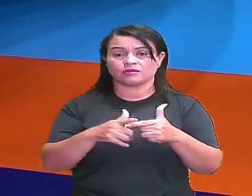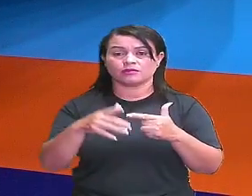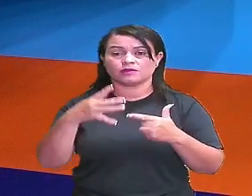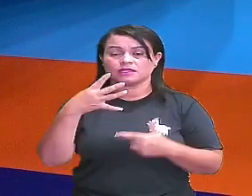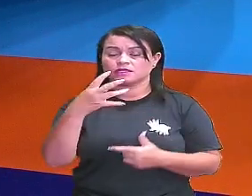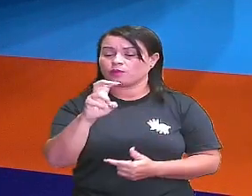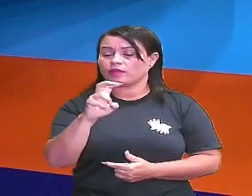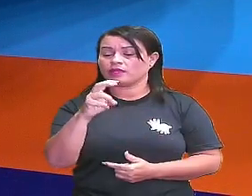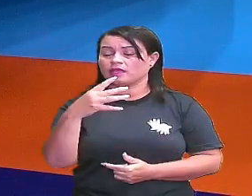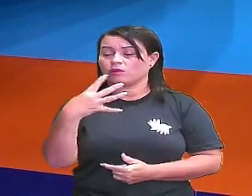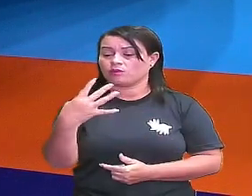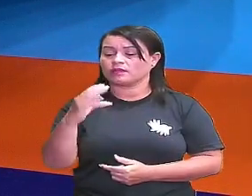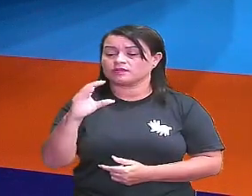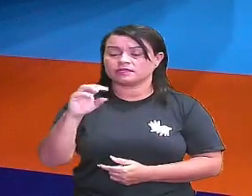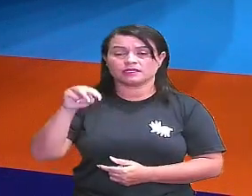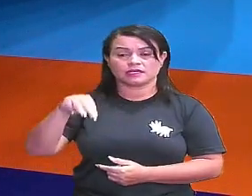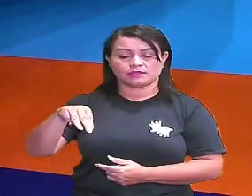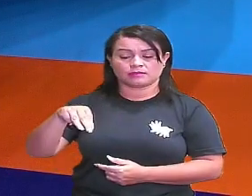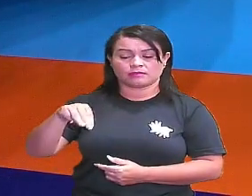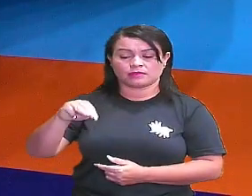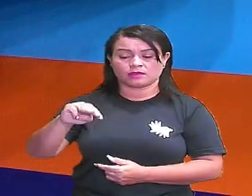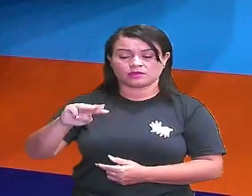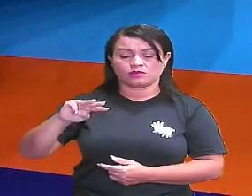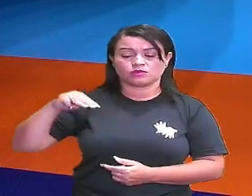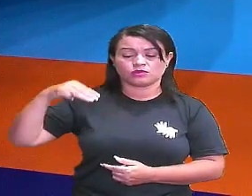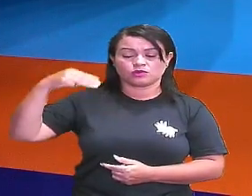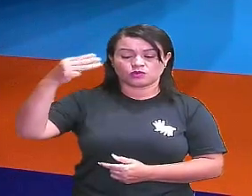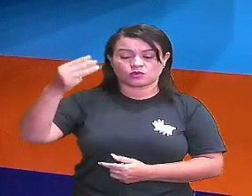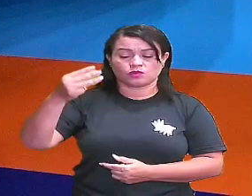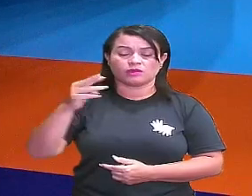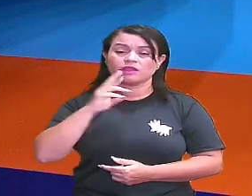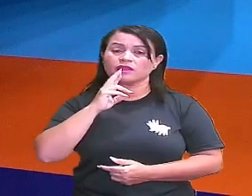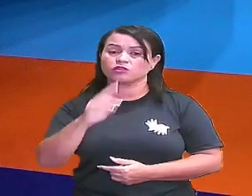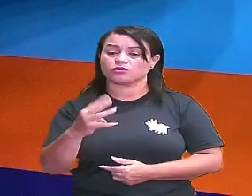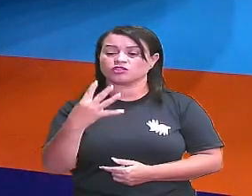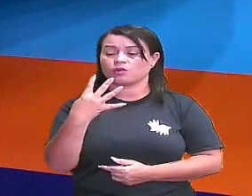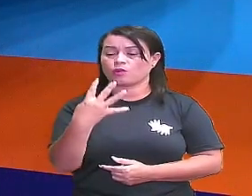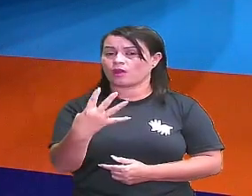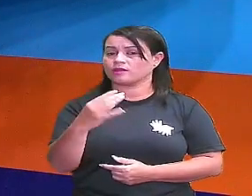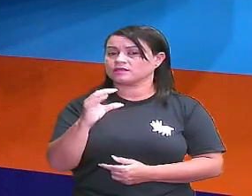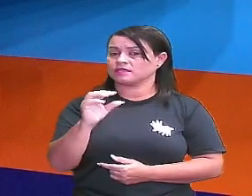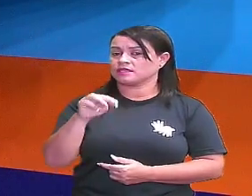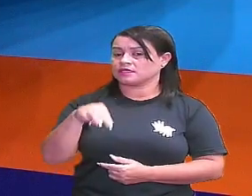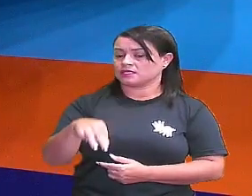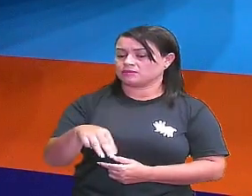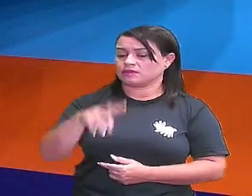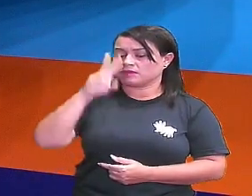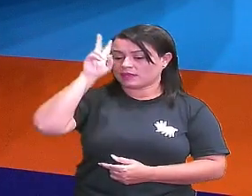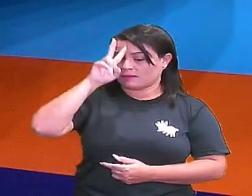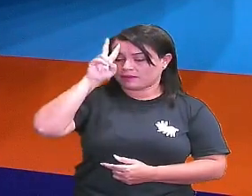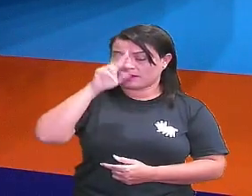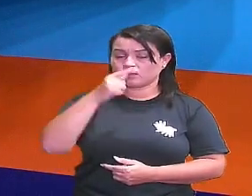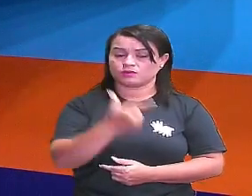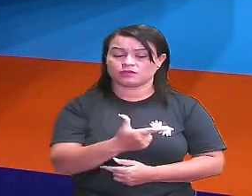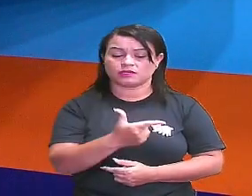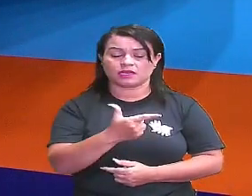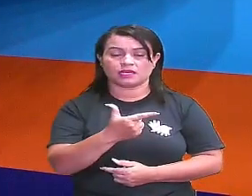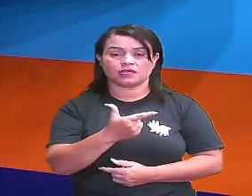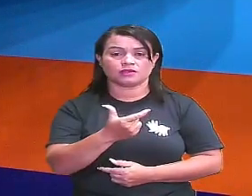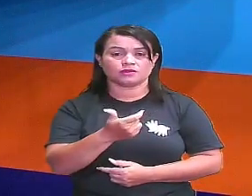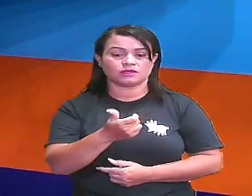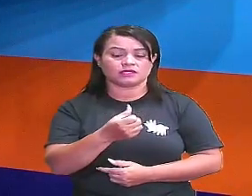54 centímetros. Que aí será quem? 4 centímetros. Lembrando, hein? 216